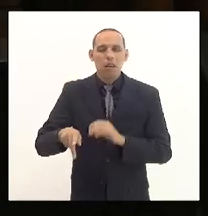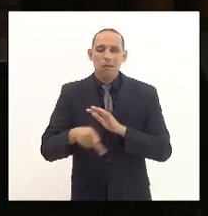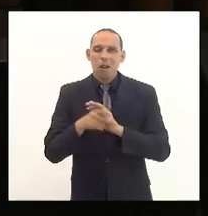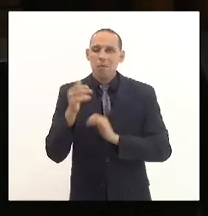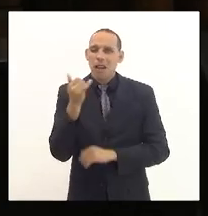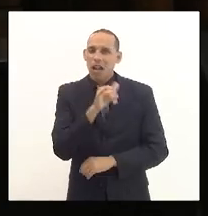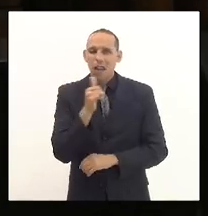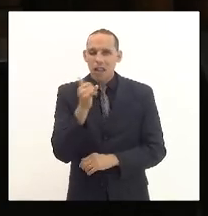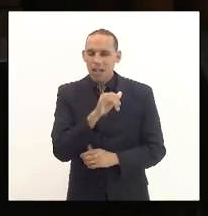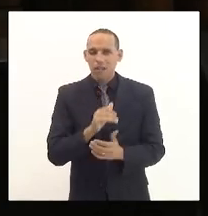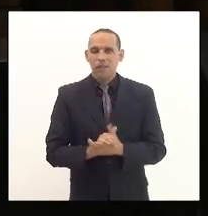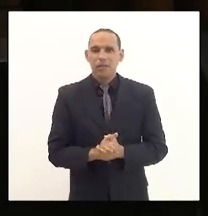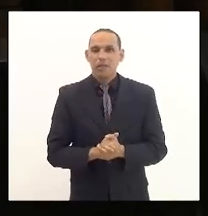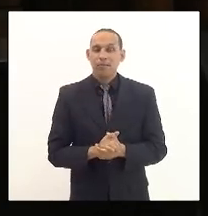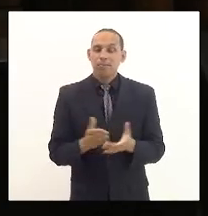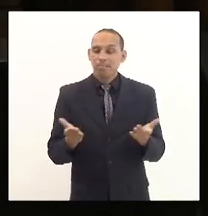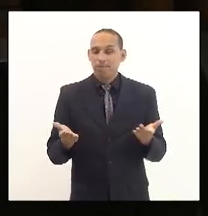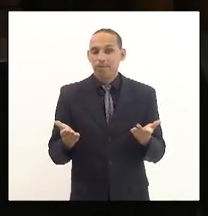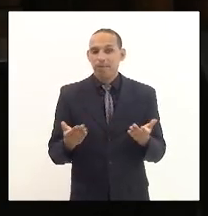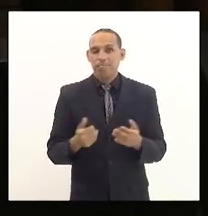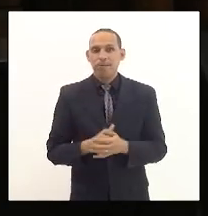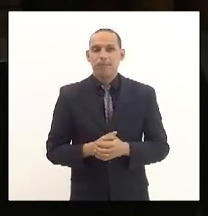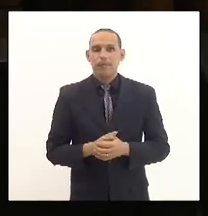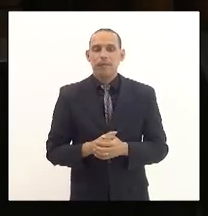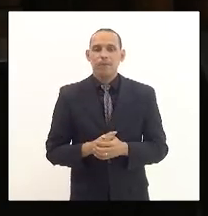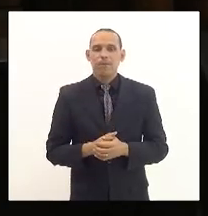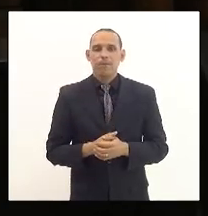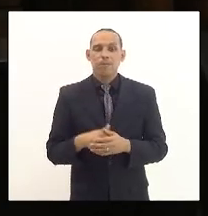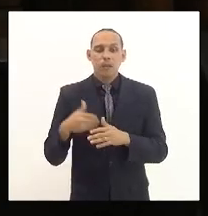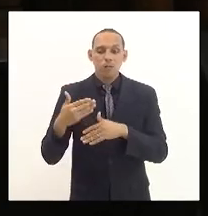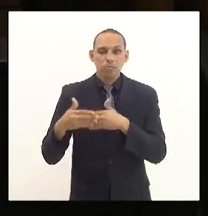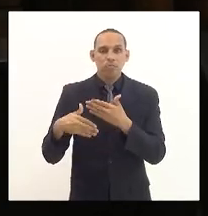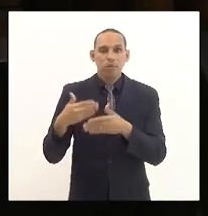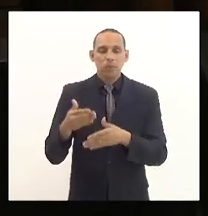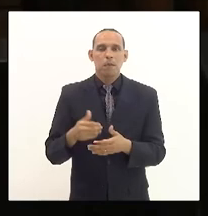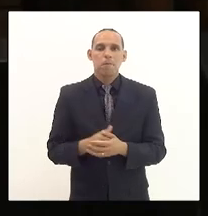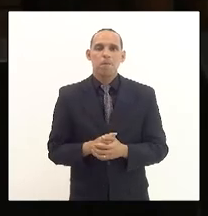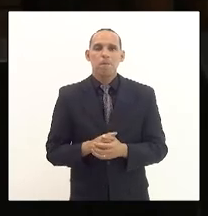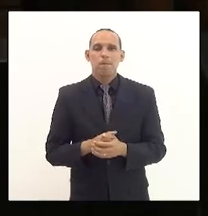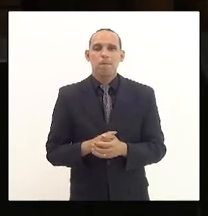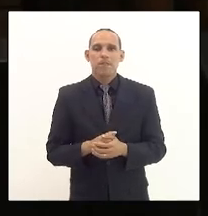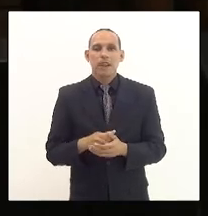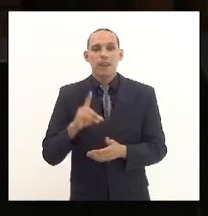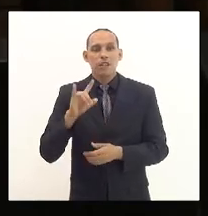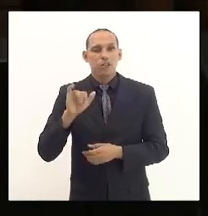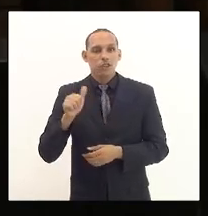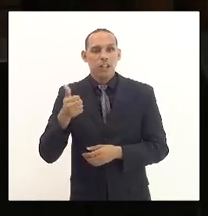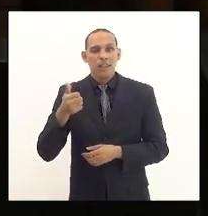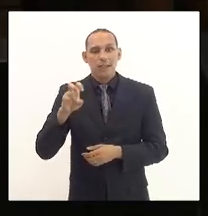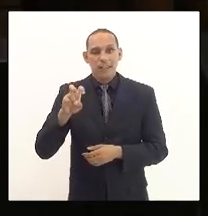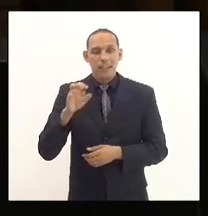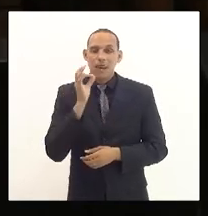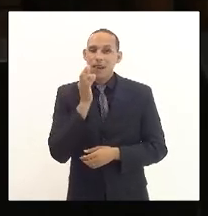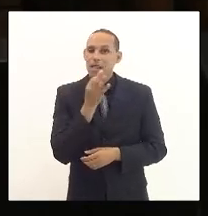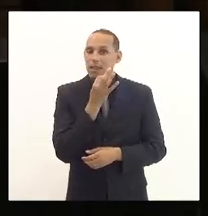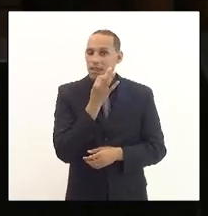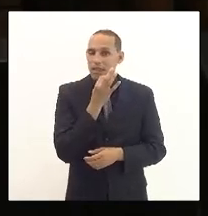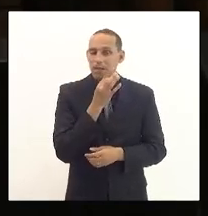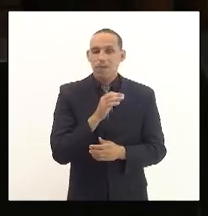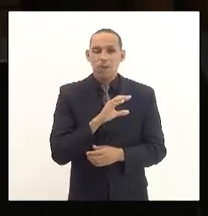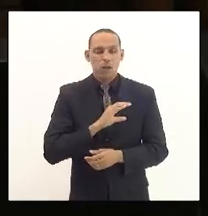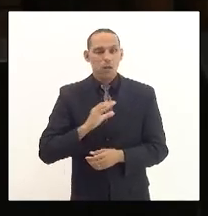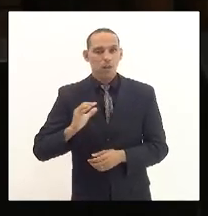elétrica não é e logo em seguida datada do dia 15/9 a